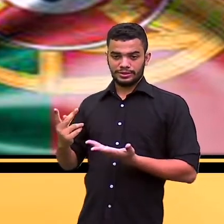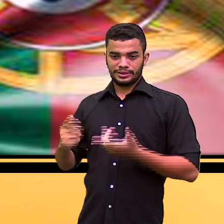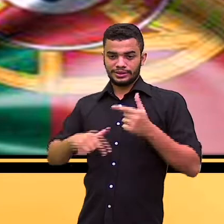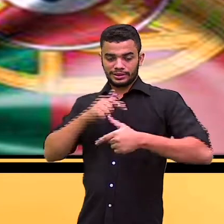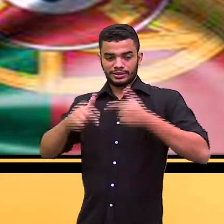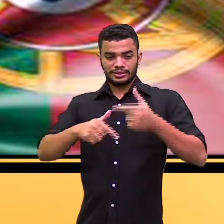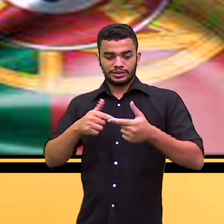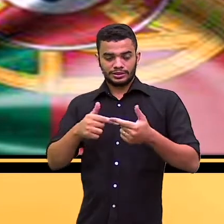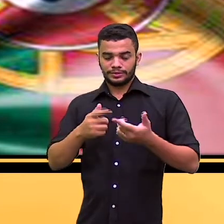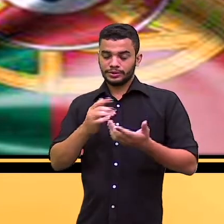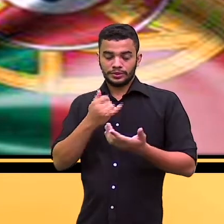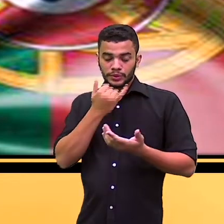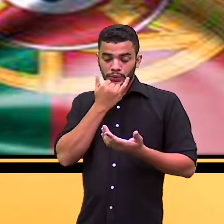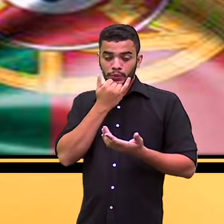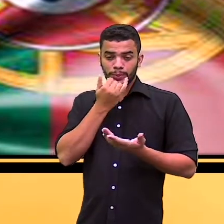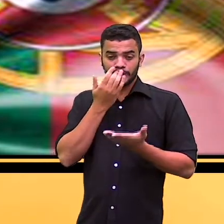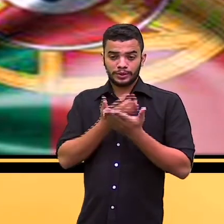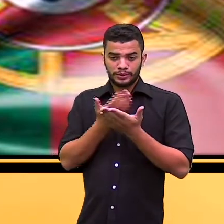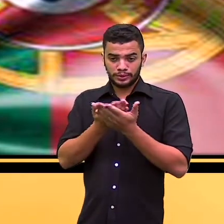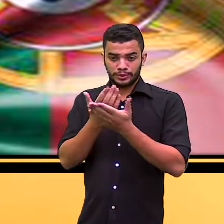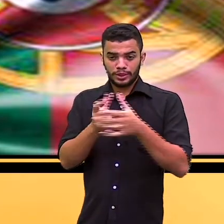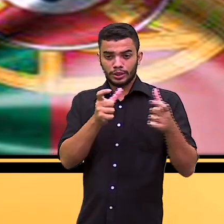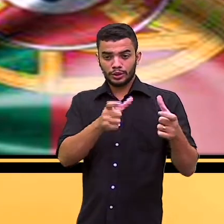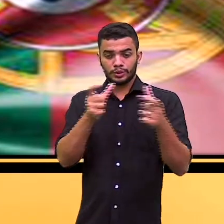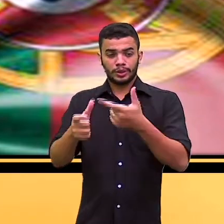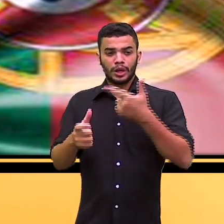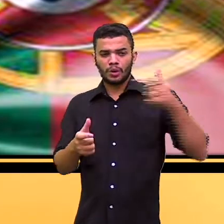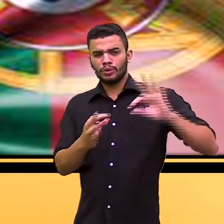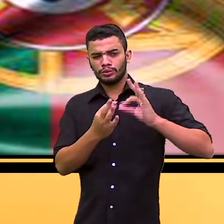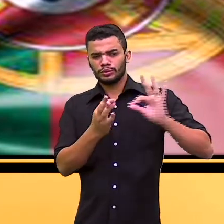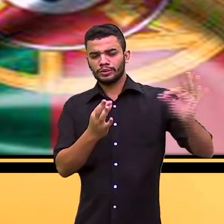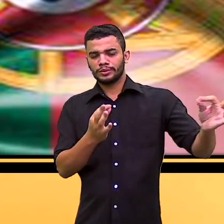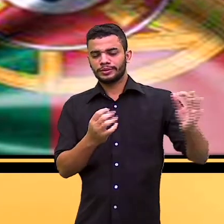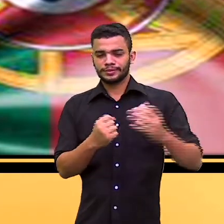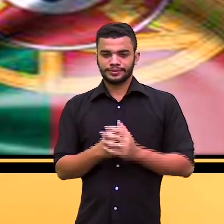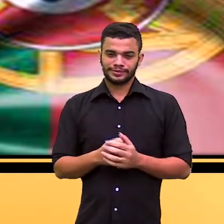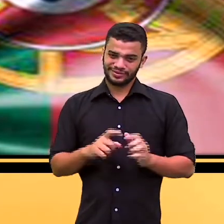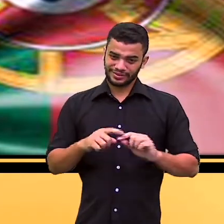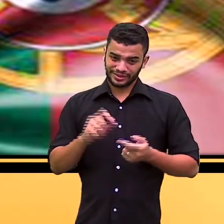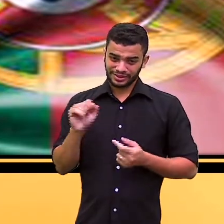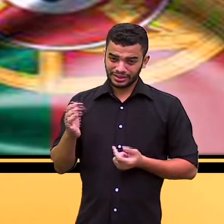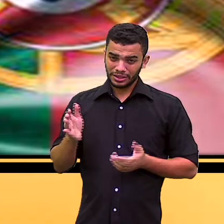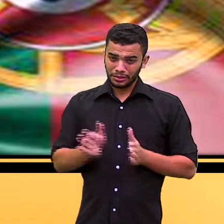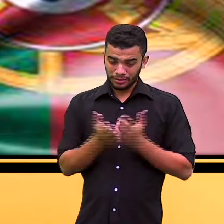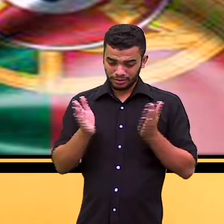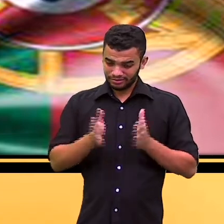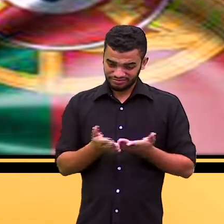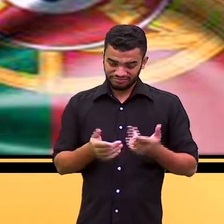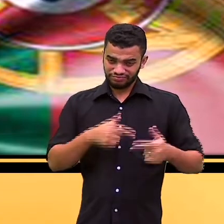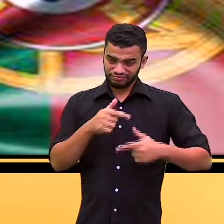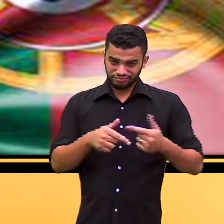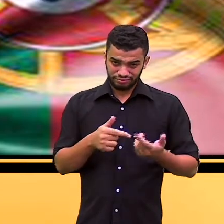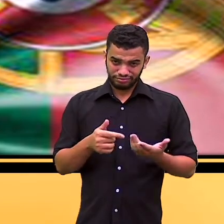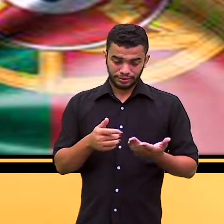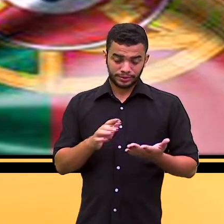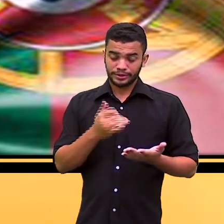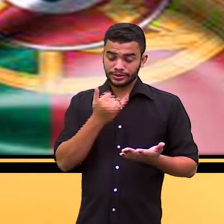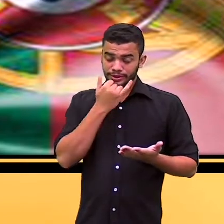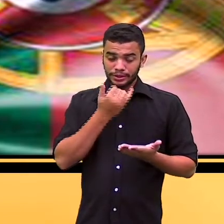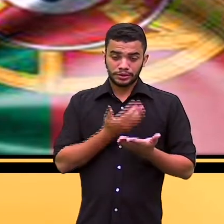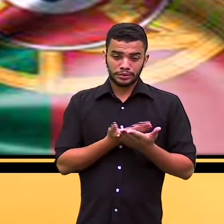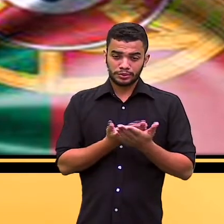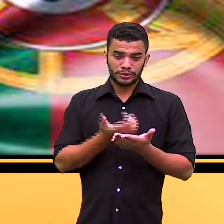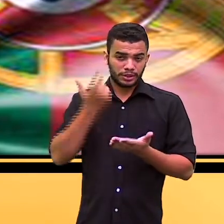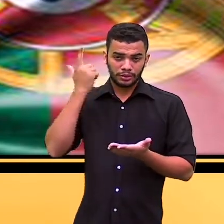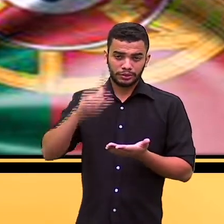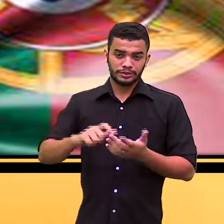somado ao crescimento econômico e demográfico da colônia, estimulou uma crescente identidade local, o